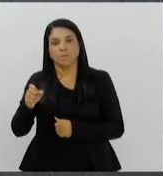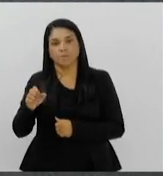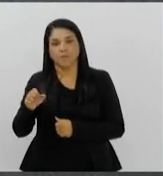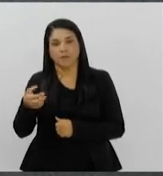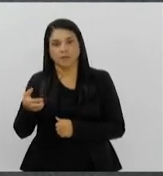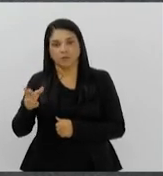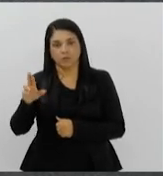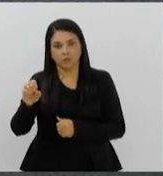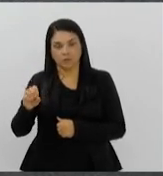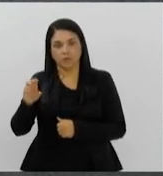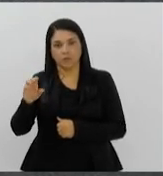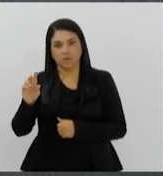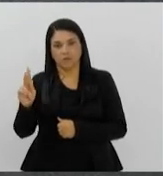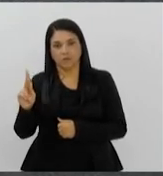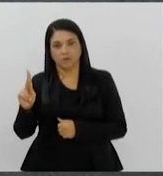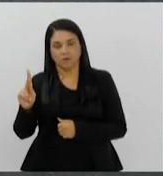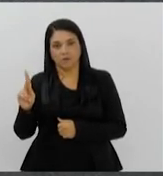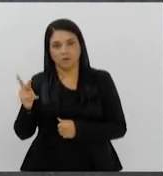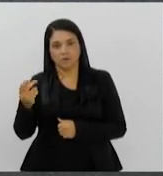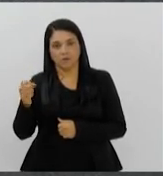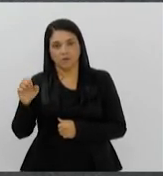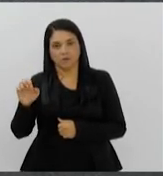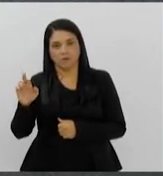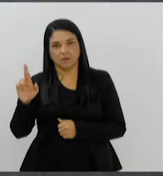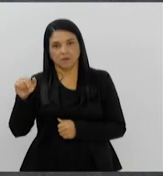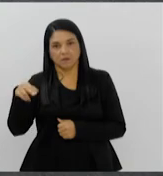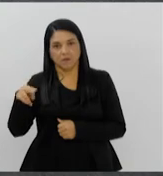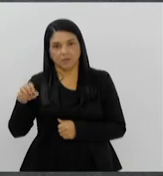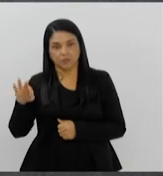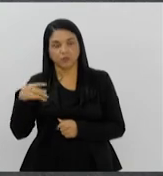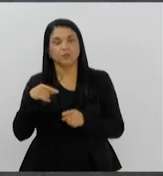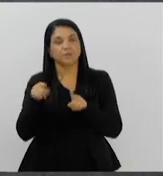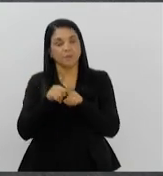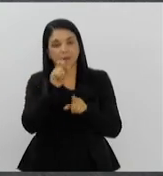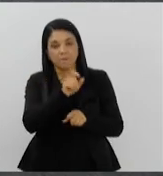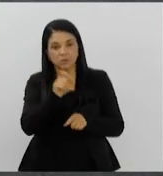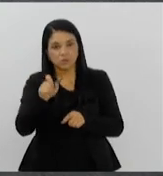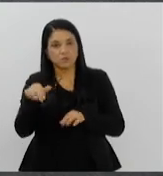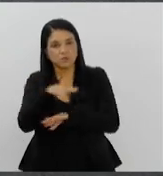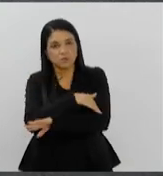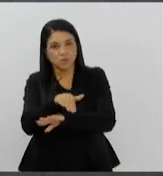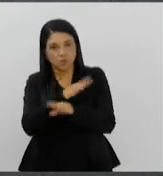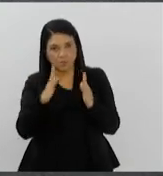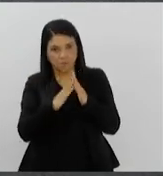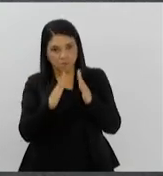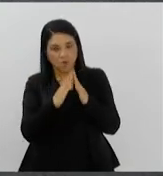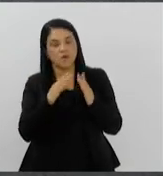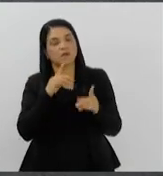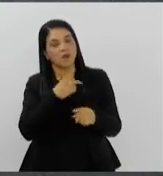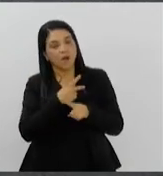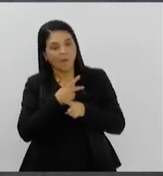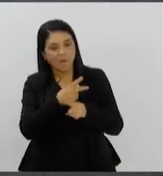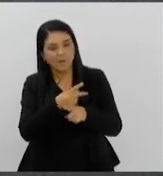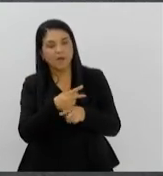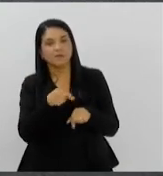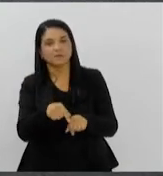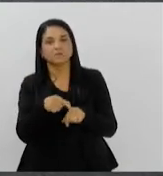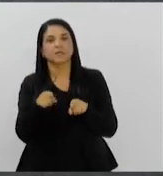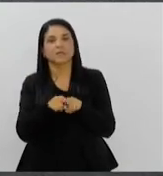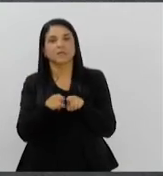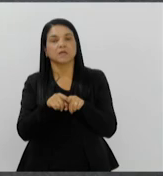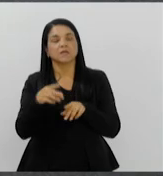rua, pessoas que precisam de acompanhamento para restabelecimento integral da sua saúde, saúde mental,